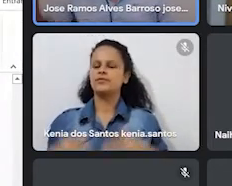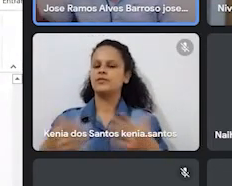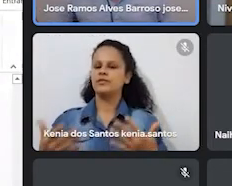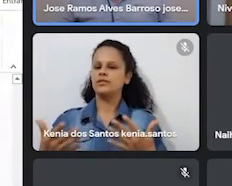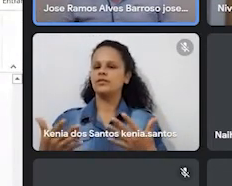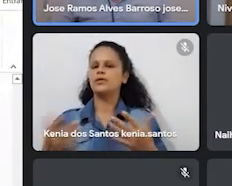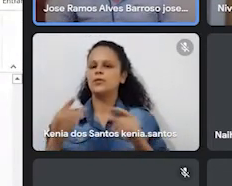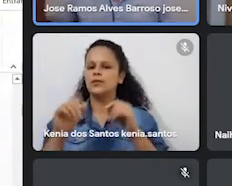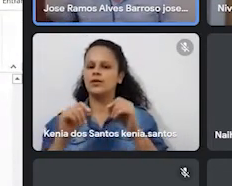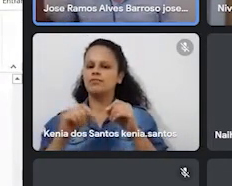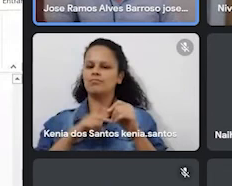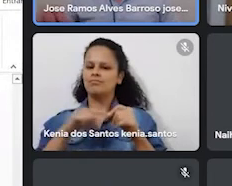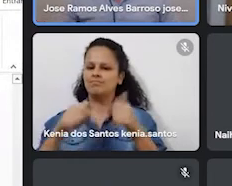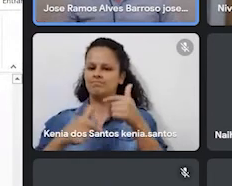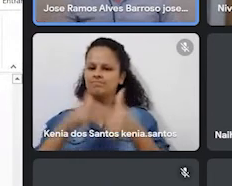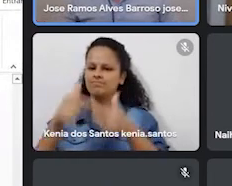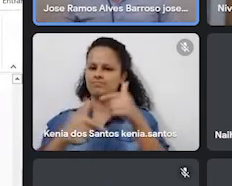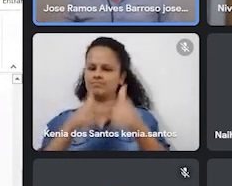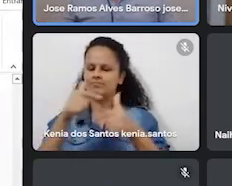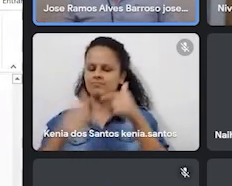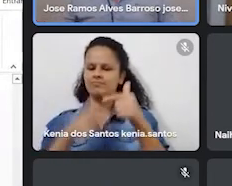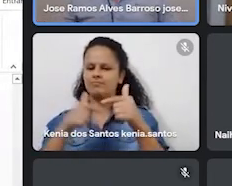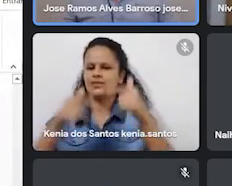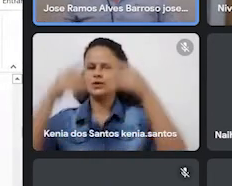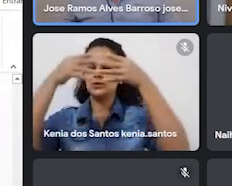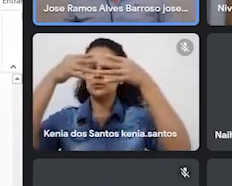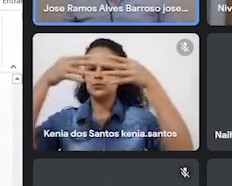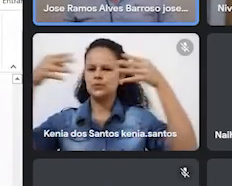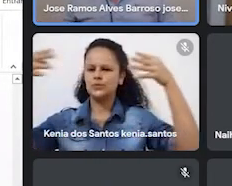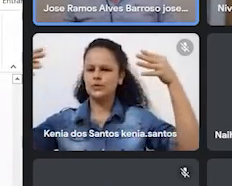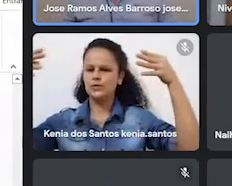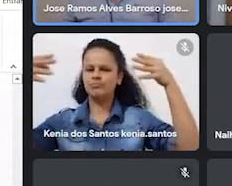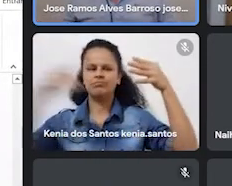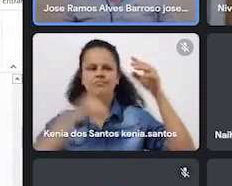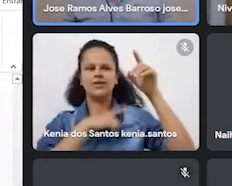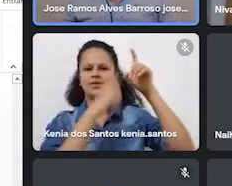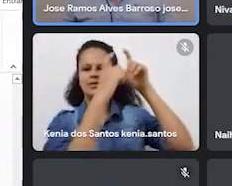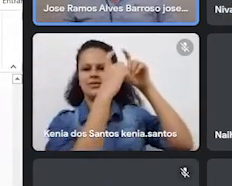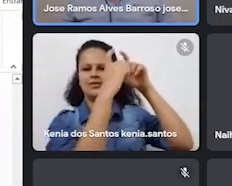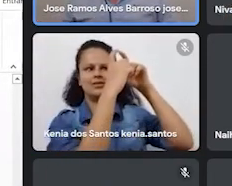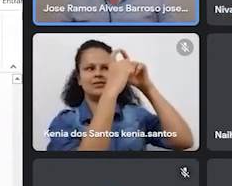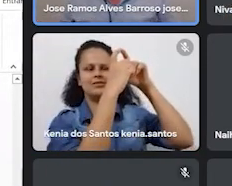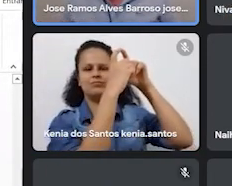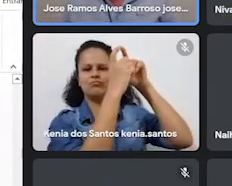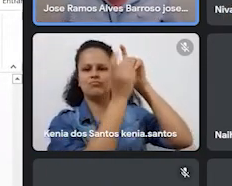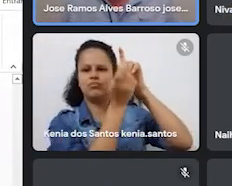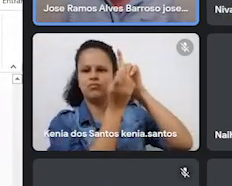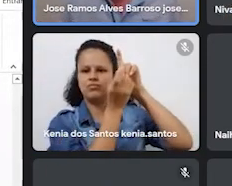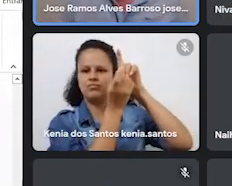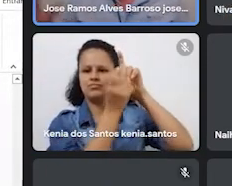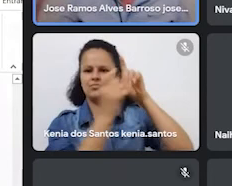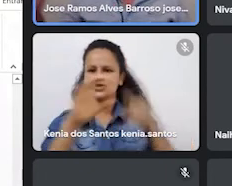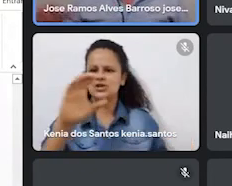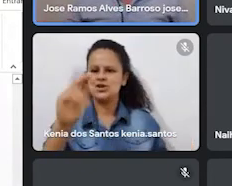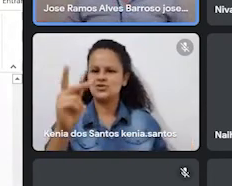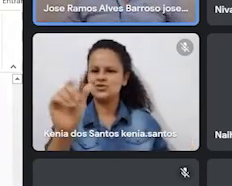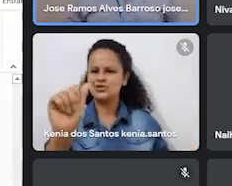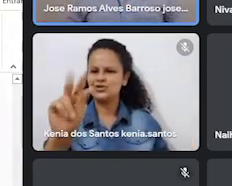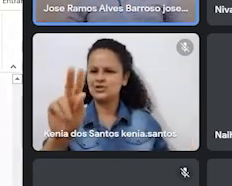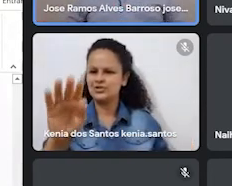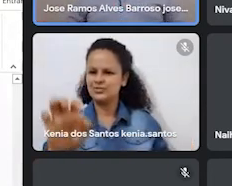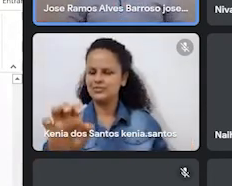para fazer o desligamento, para fazer aquele serviço. Então, eles combinaram, era de frente a